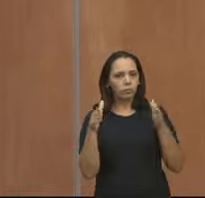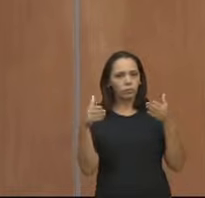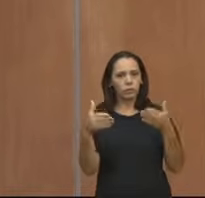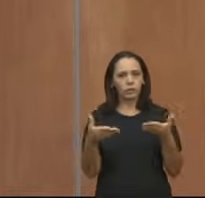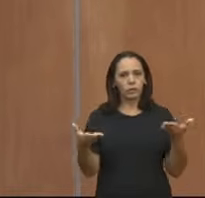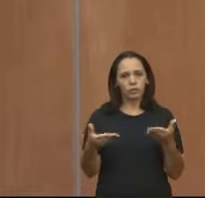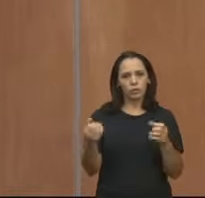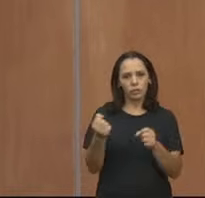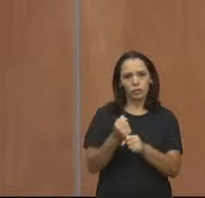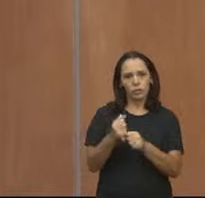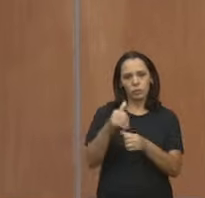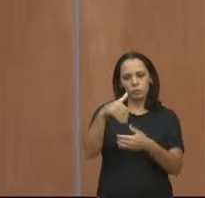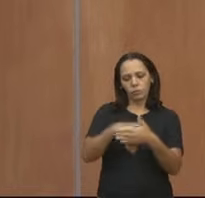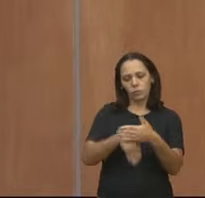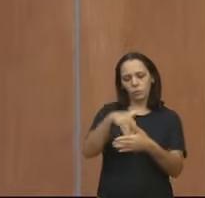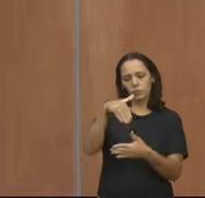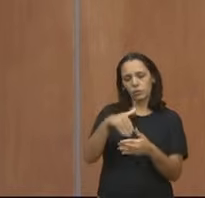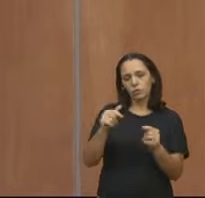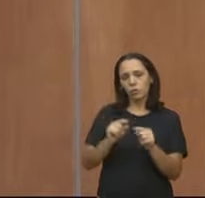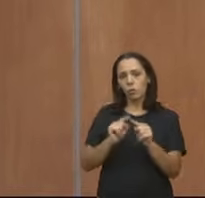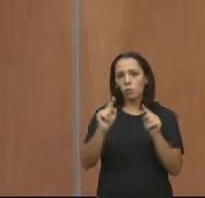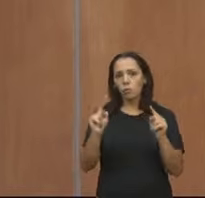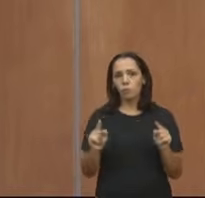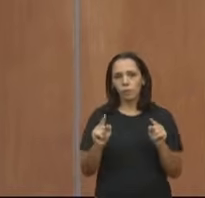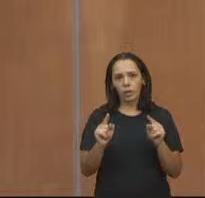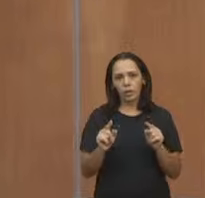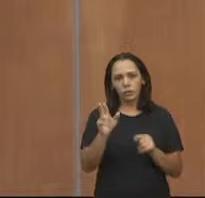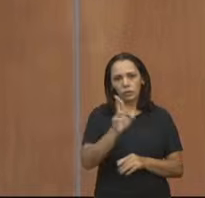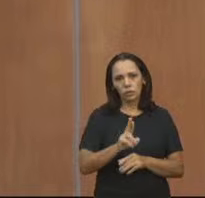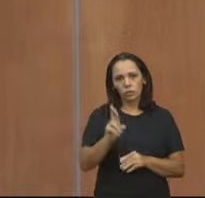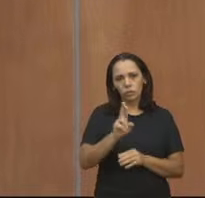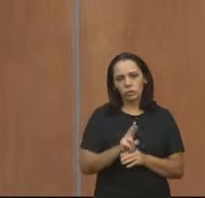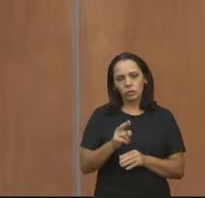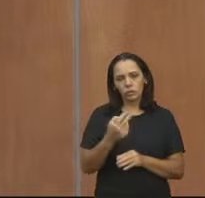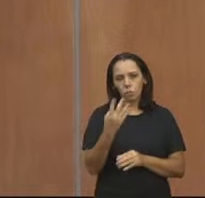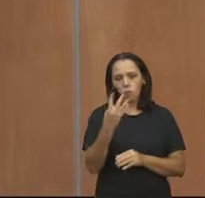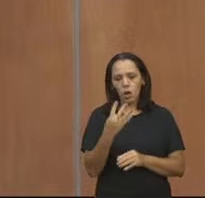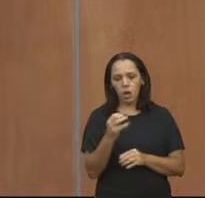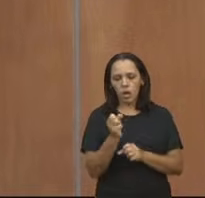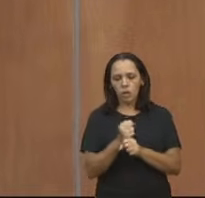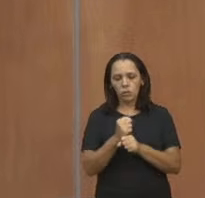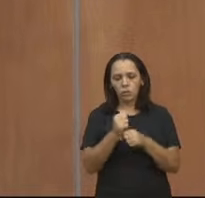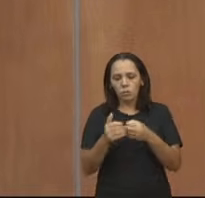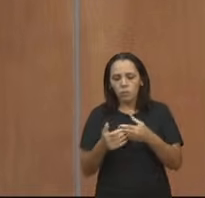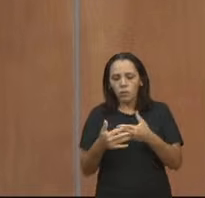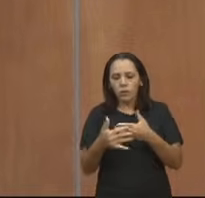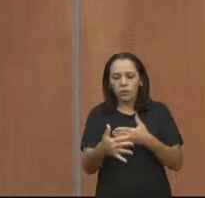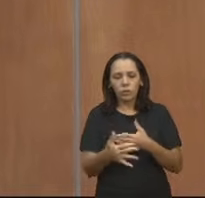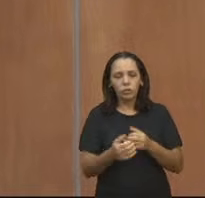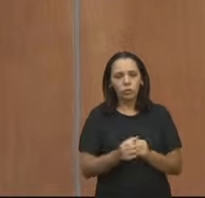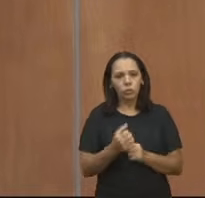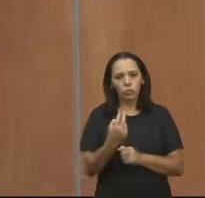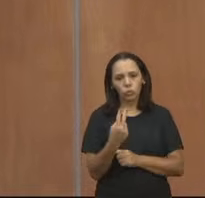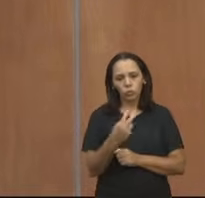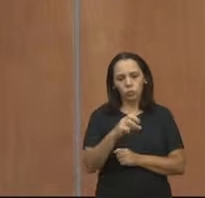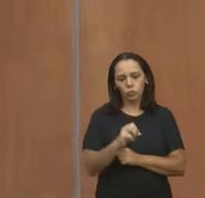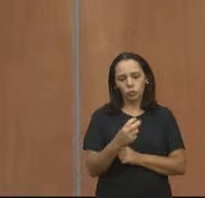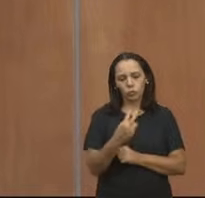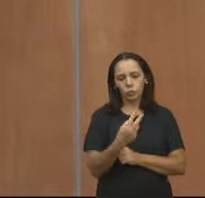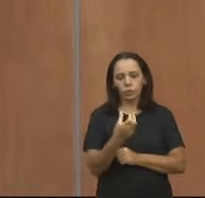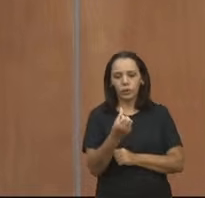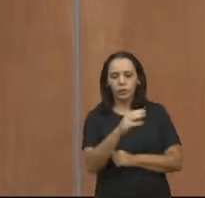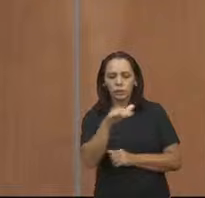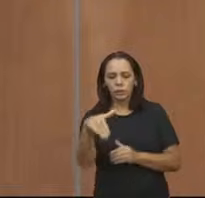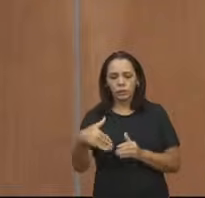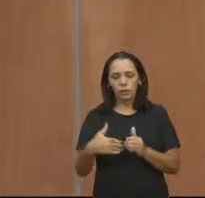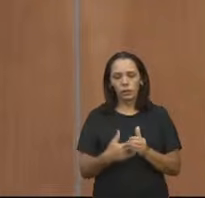ano, 2025, mas ele vale para os próximos 4 anos. Então é 2026,